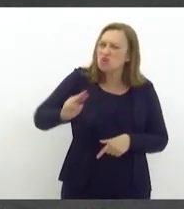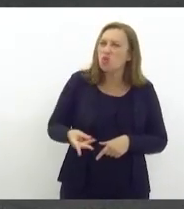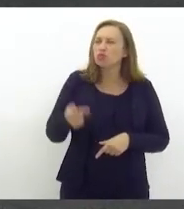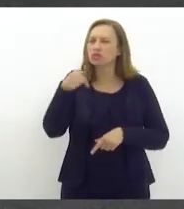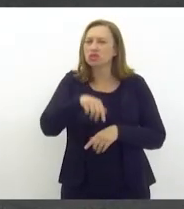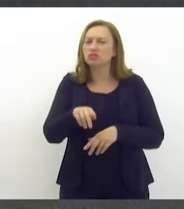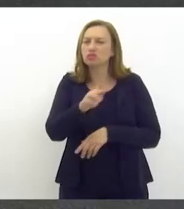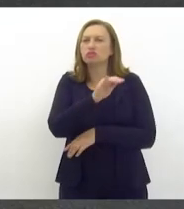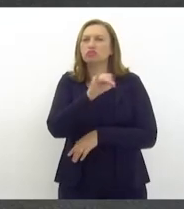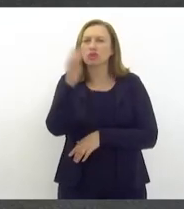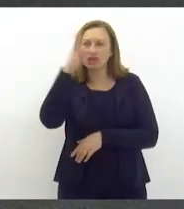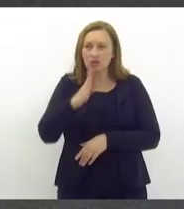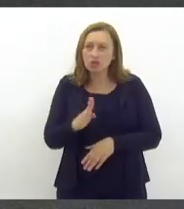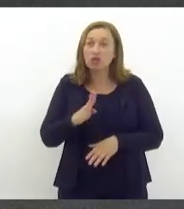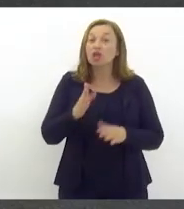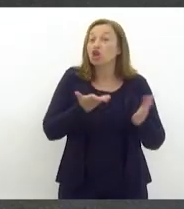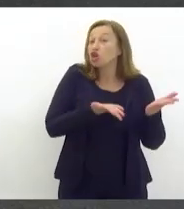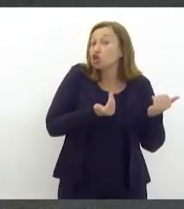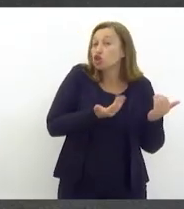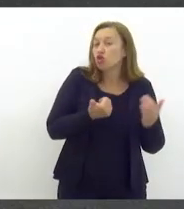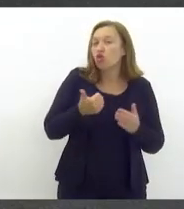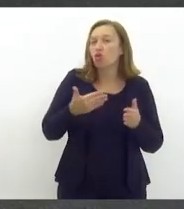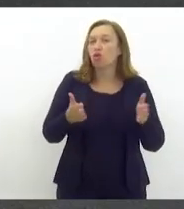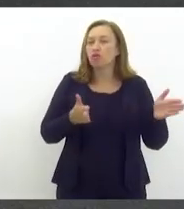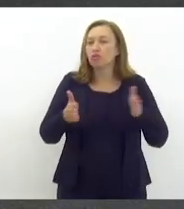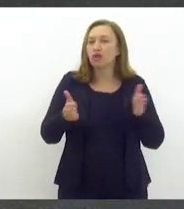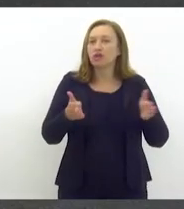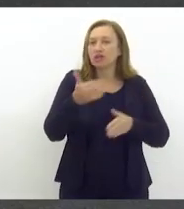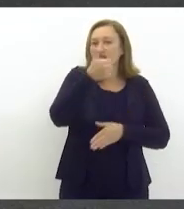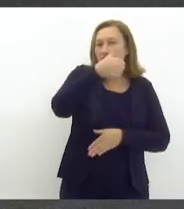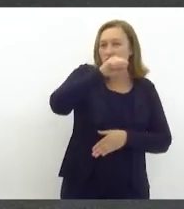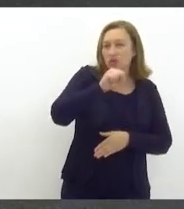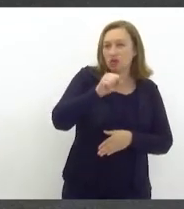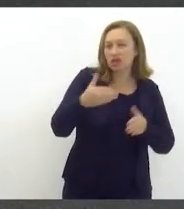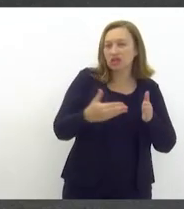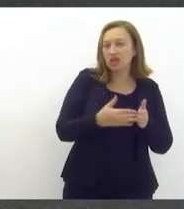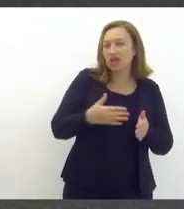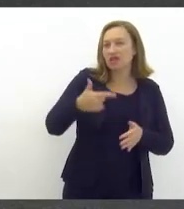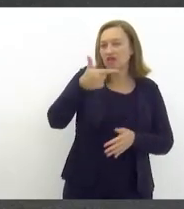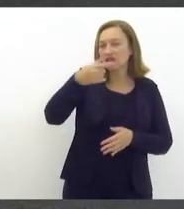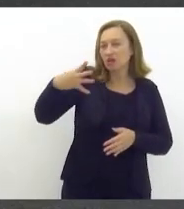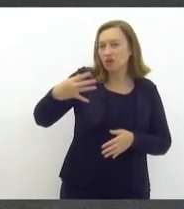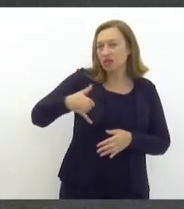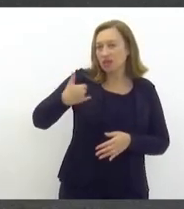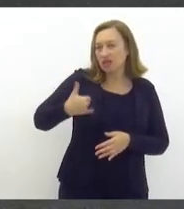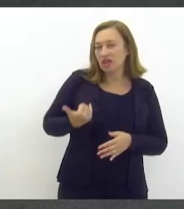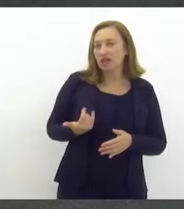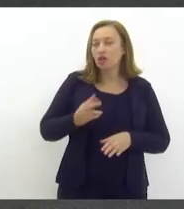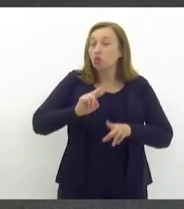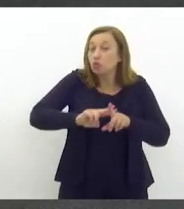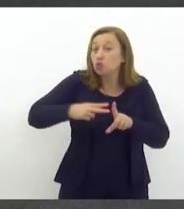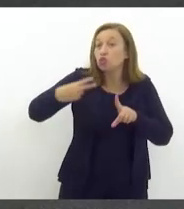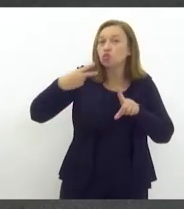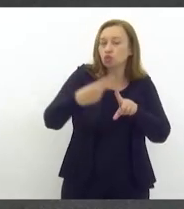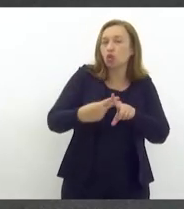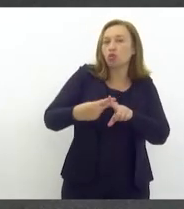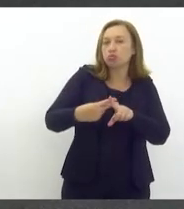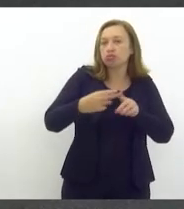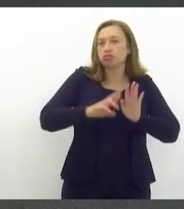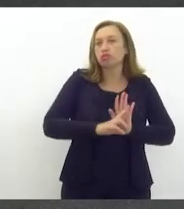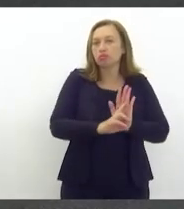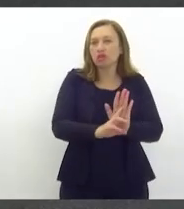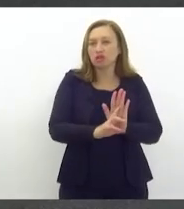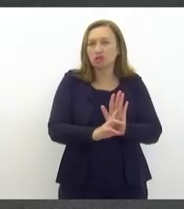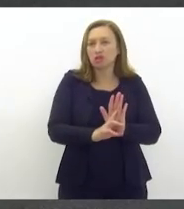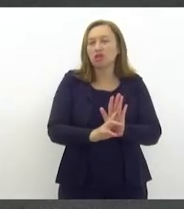no Brasil, sendo que jovens entre 18 e 24 anos apresentam a maior taxa, mais do que o dobro em relação à taxa